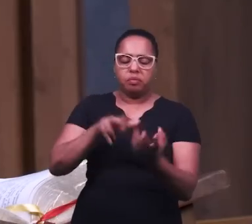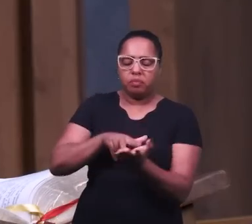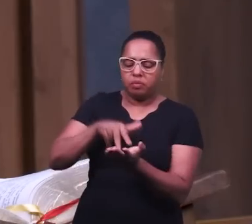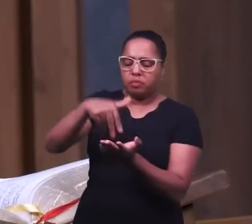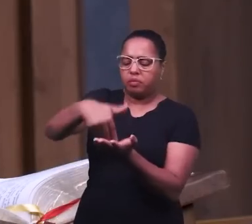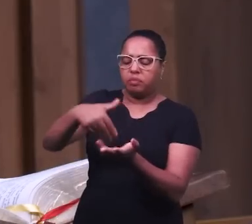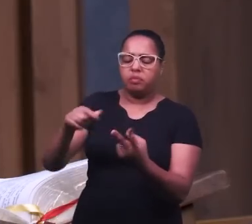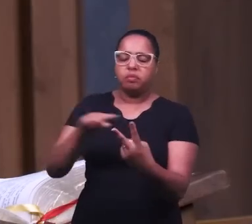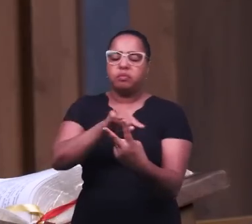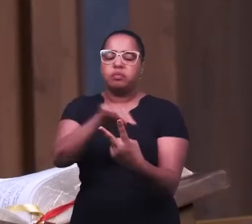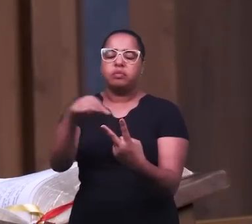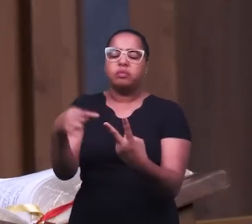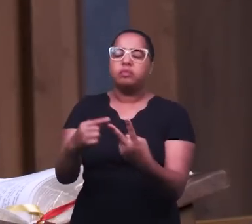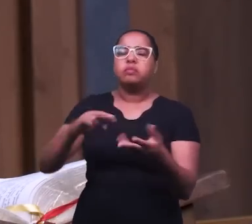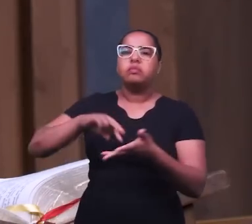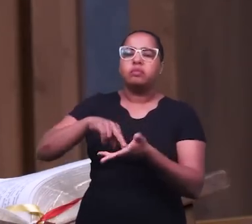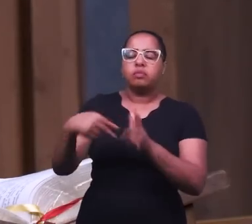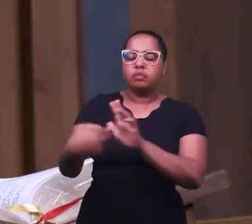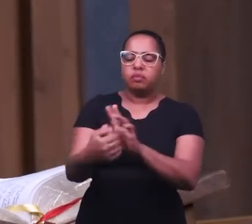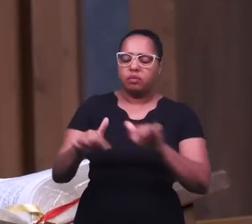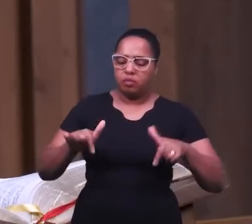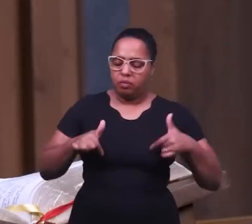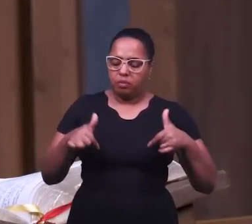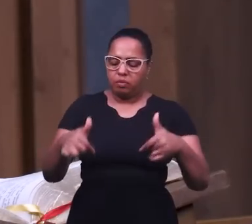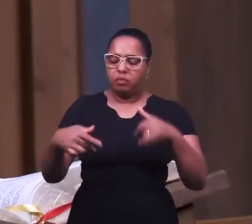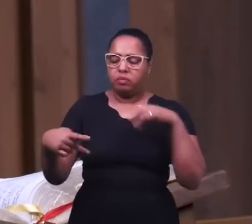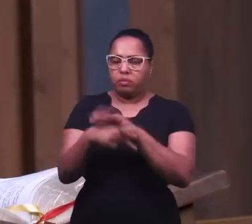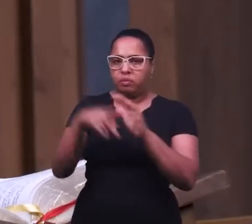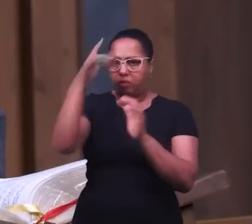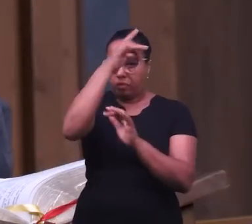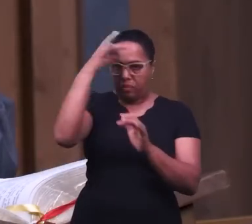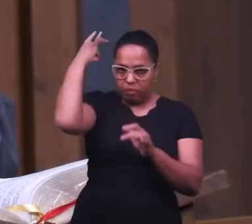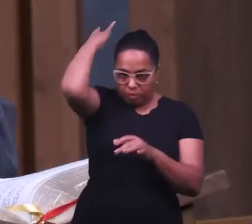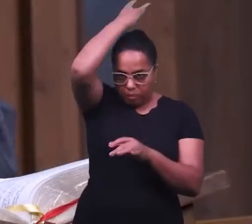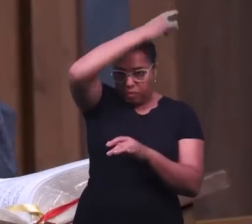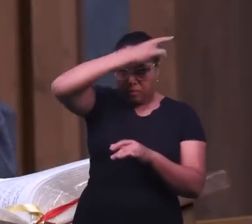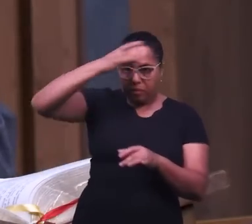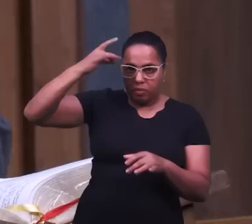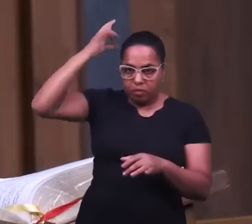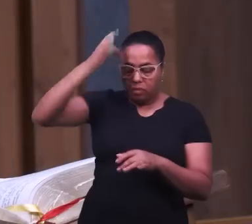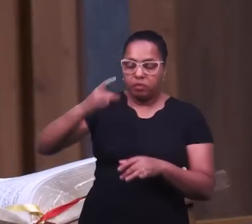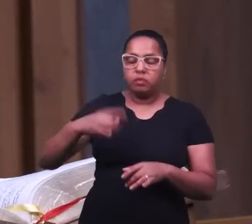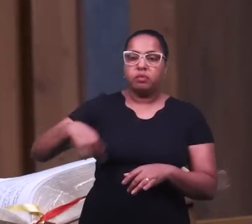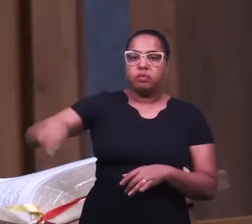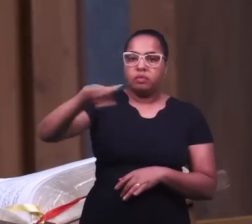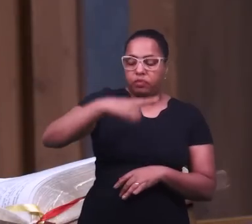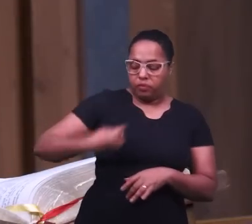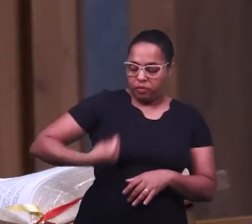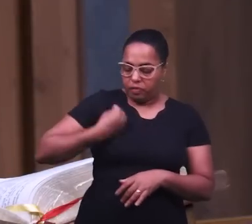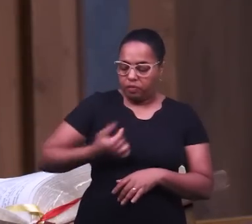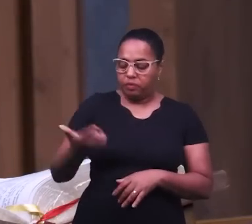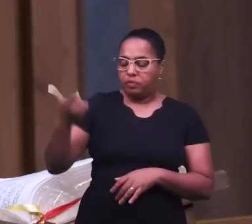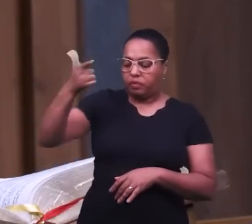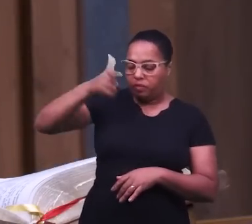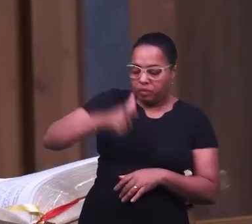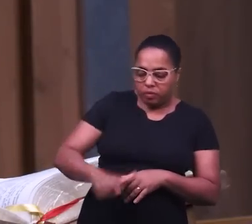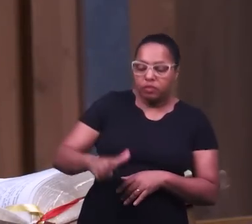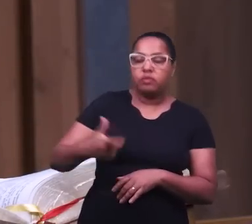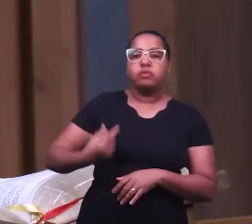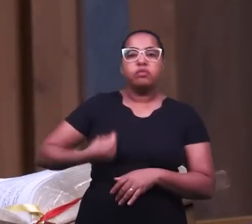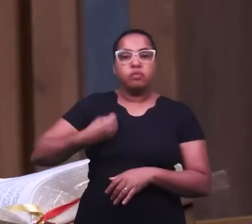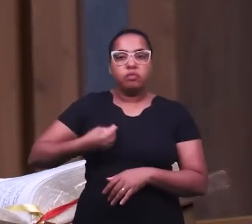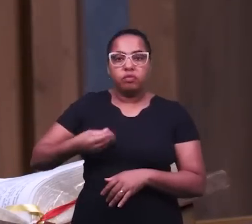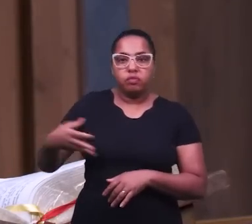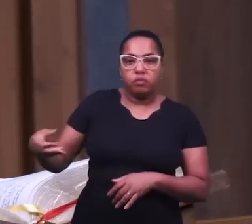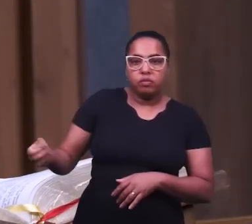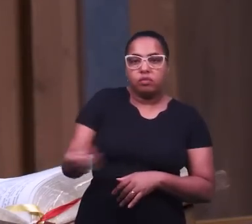palavras, morte e ressurreição é uma operação do Espírito Santo para nos tornar nascidos de novo, para operar uma